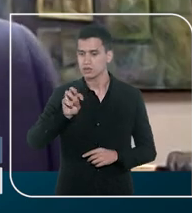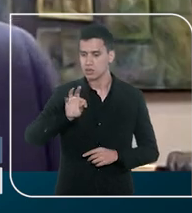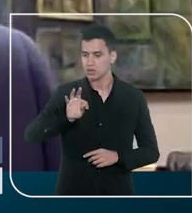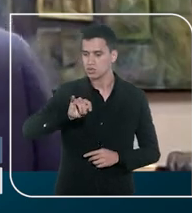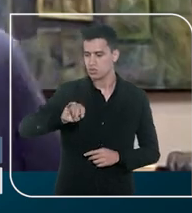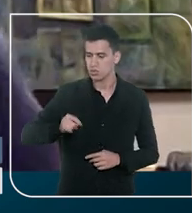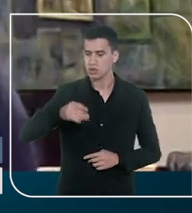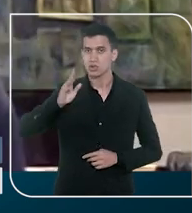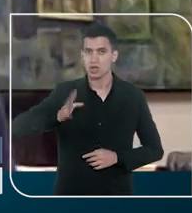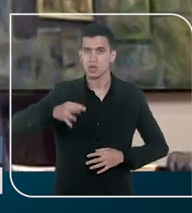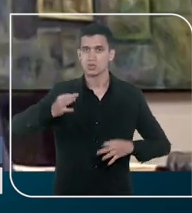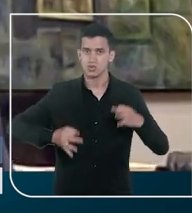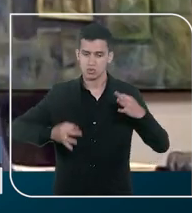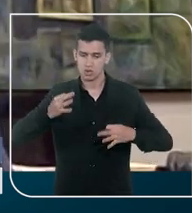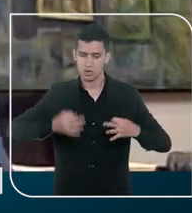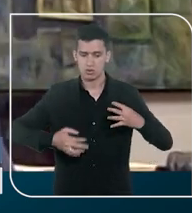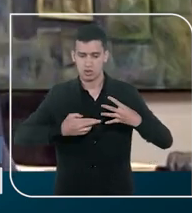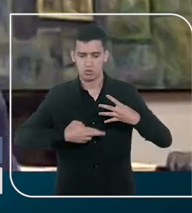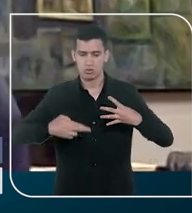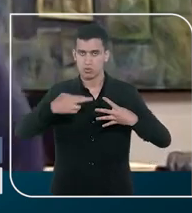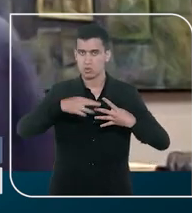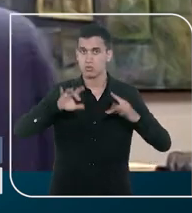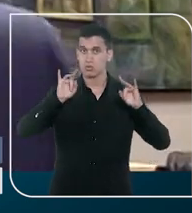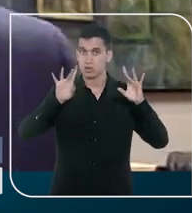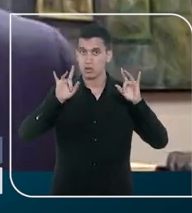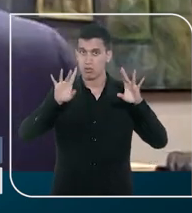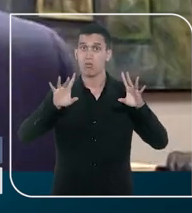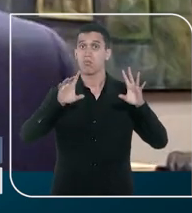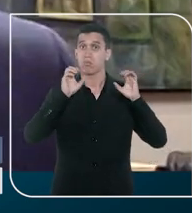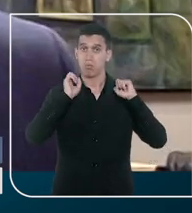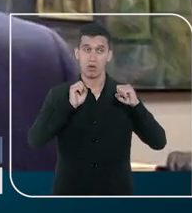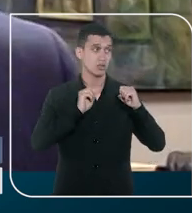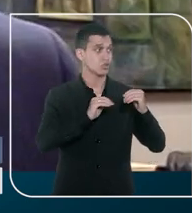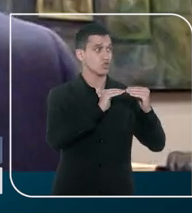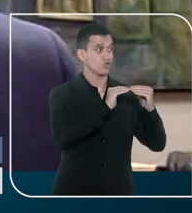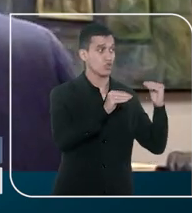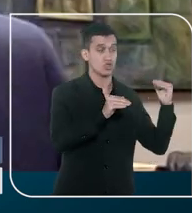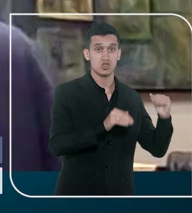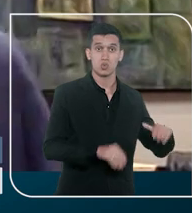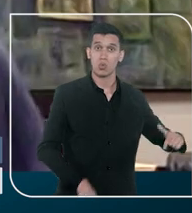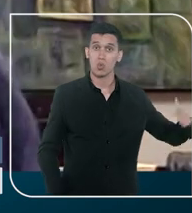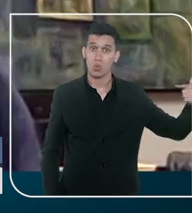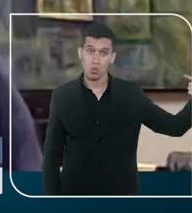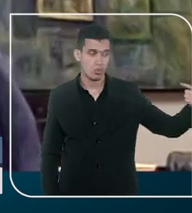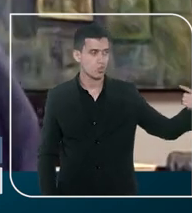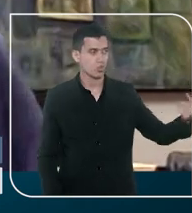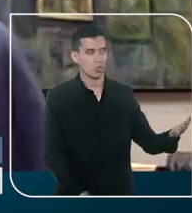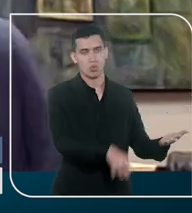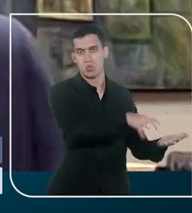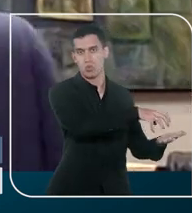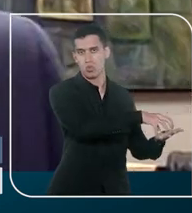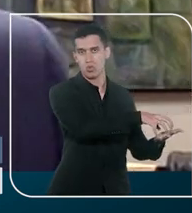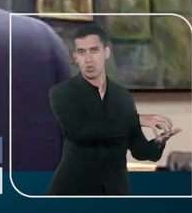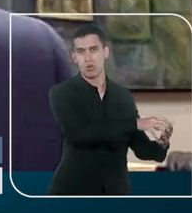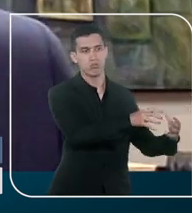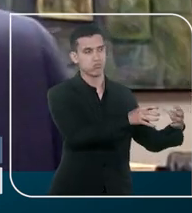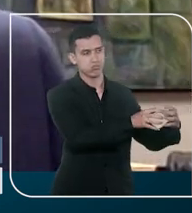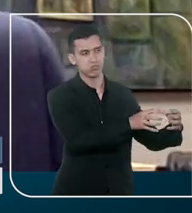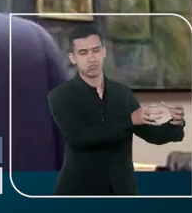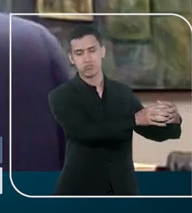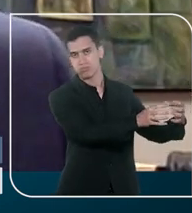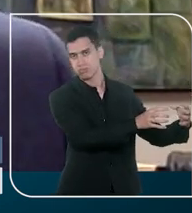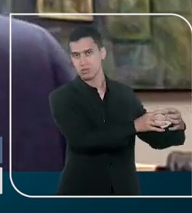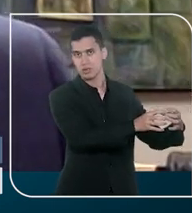recurso especial, pode divergir de outro órgão fracionário. Então, eu vou ter um cenário de dissídio